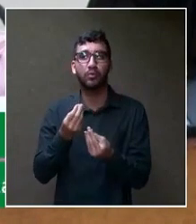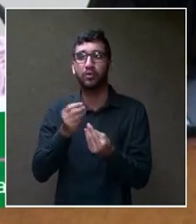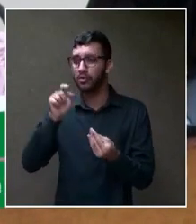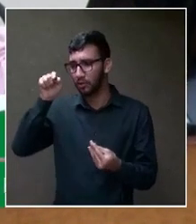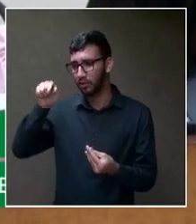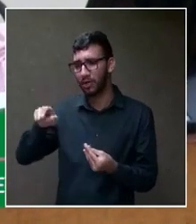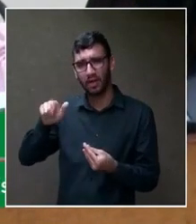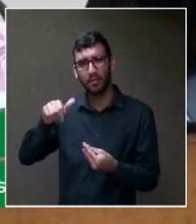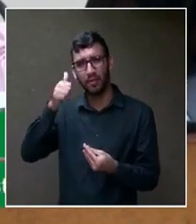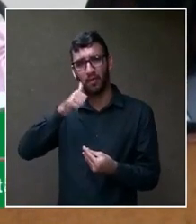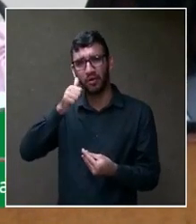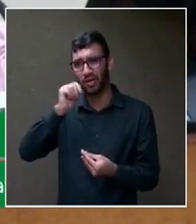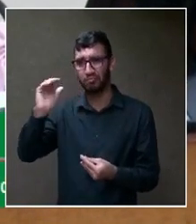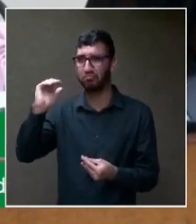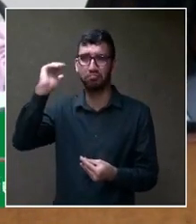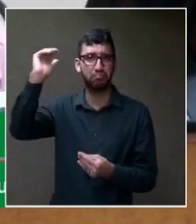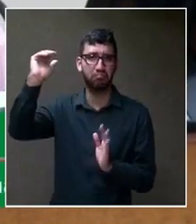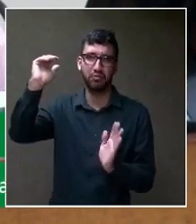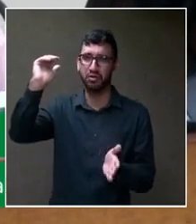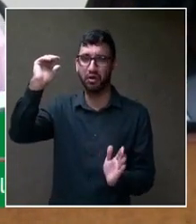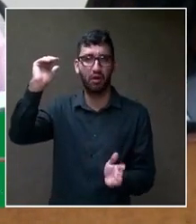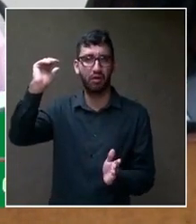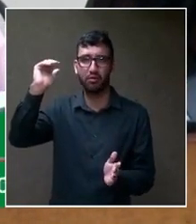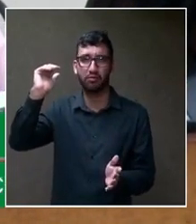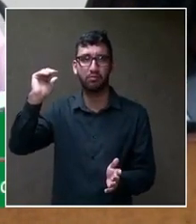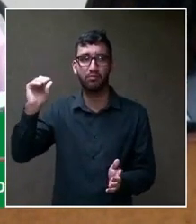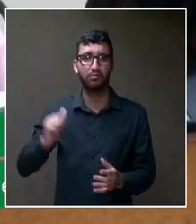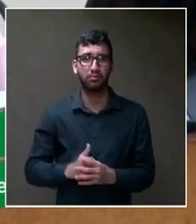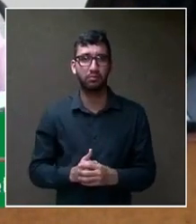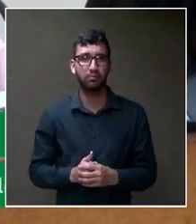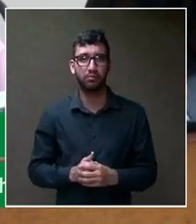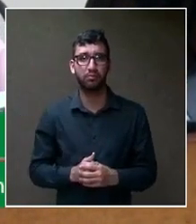A Emily era uma mulher adulta, né? Sim.